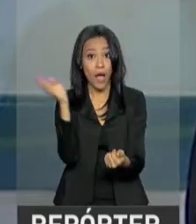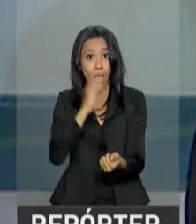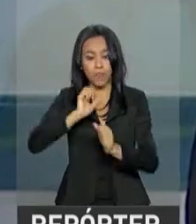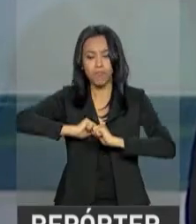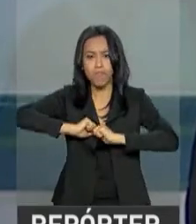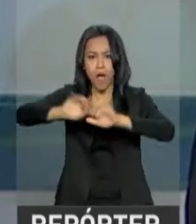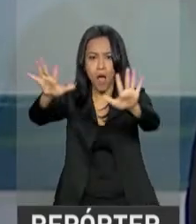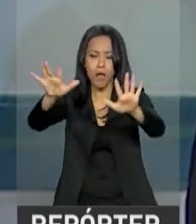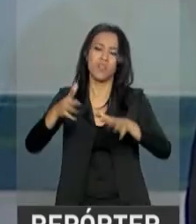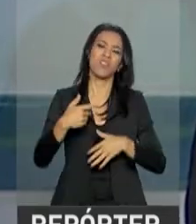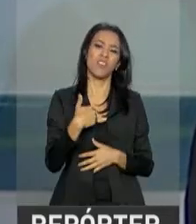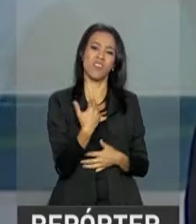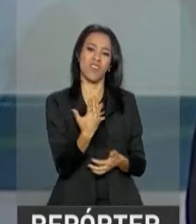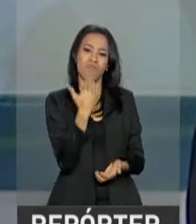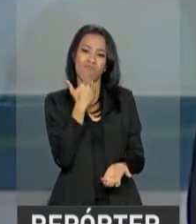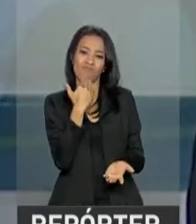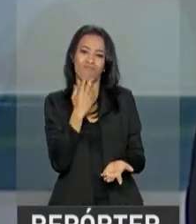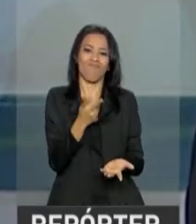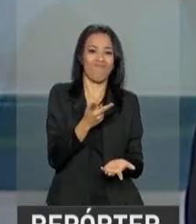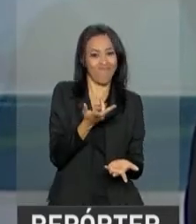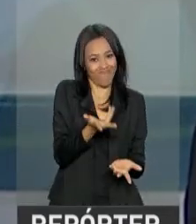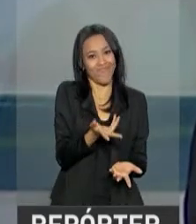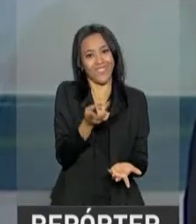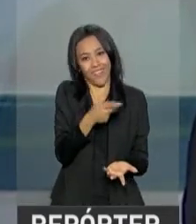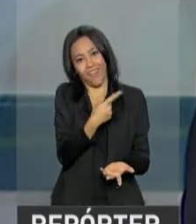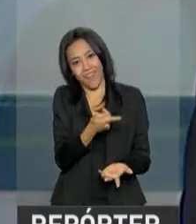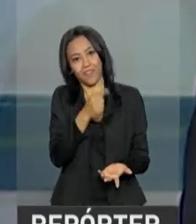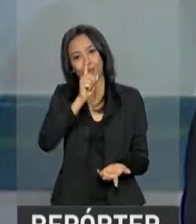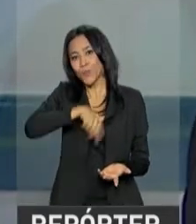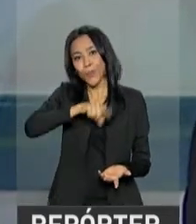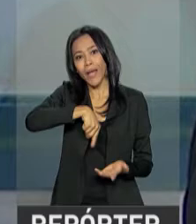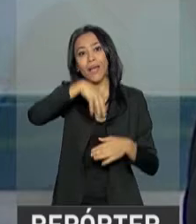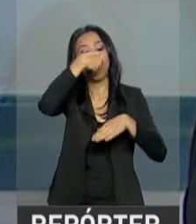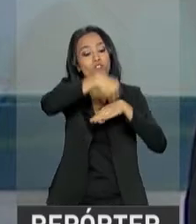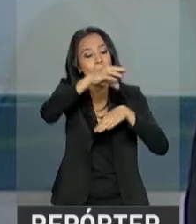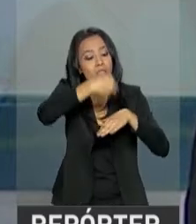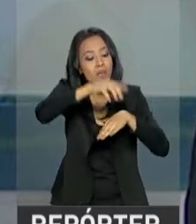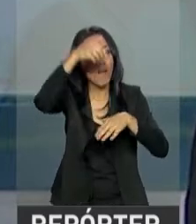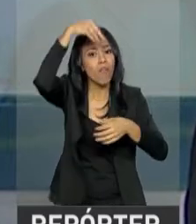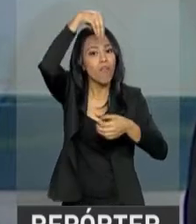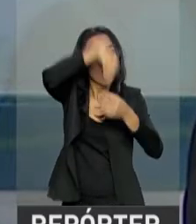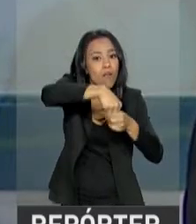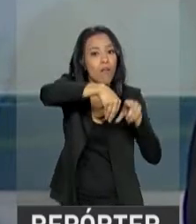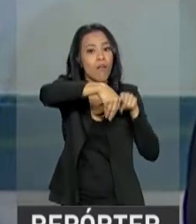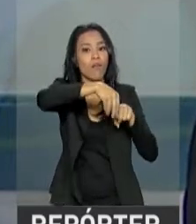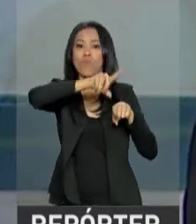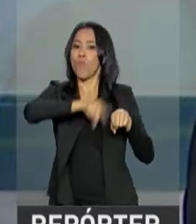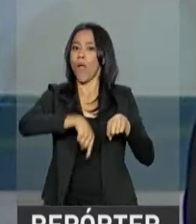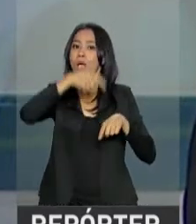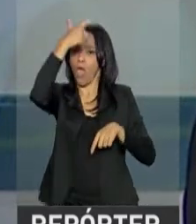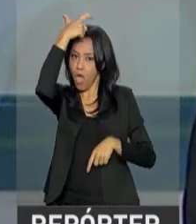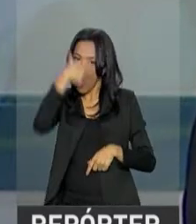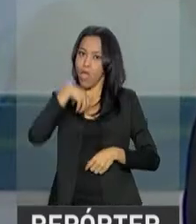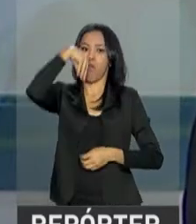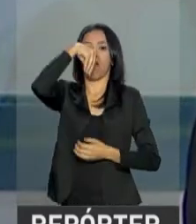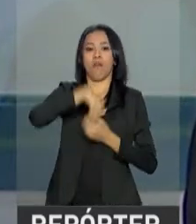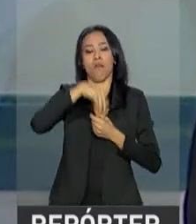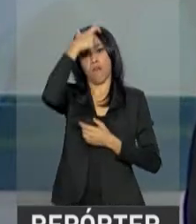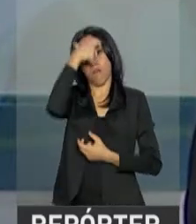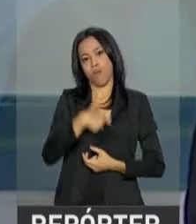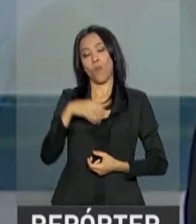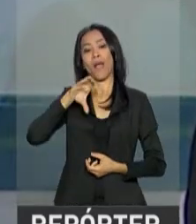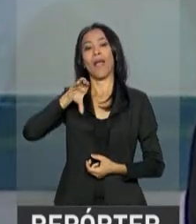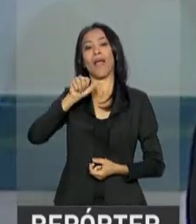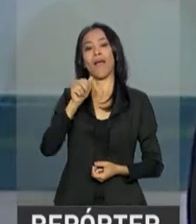o seu defeito é o defeito não é da informação mas é defeito de caráter de quem utiliza a